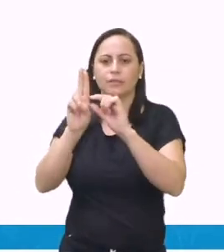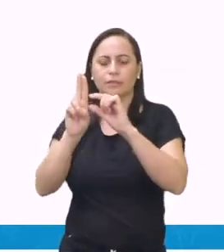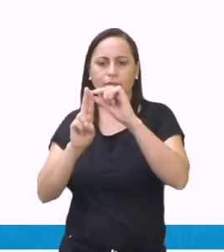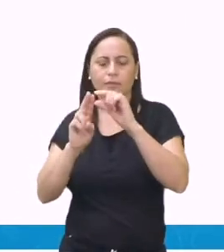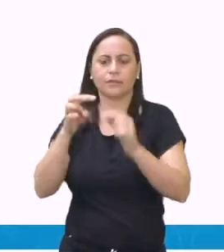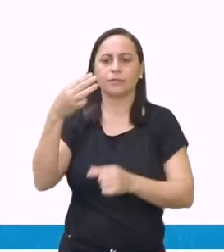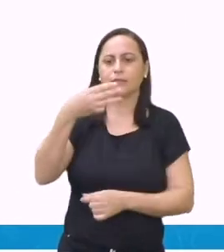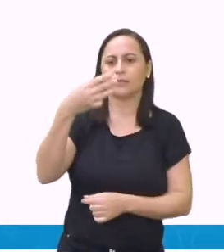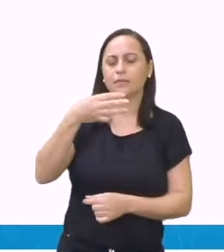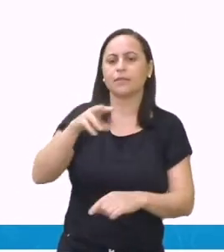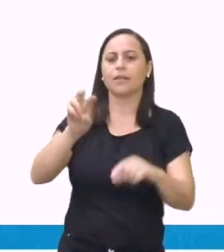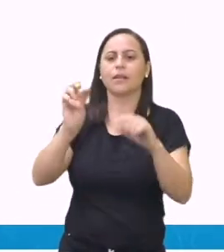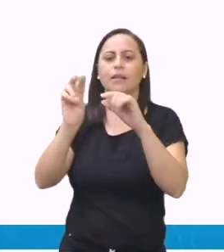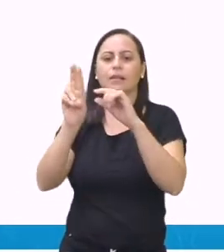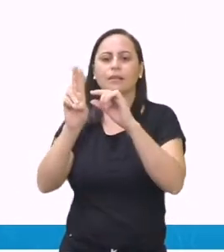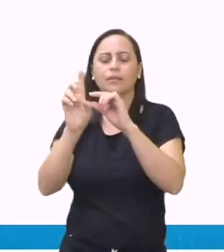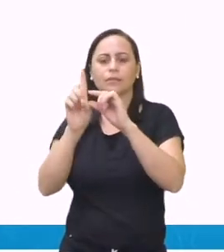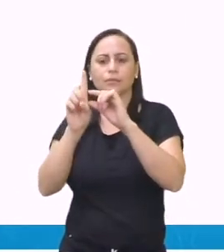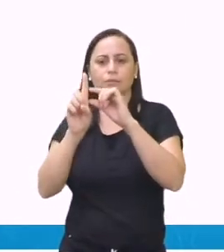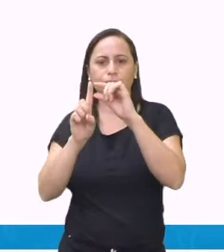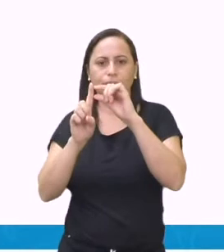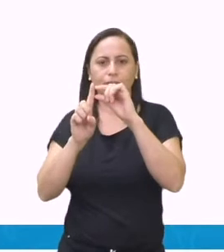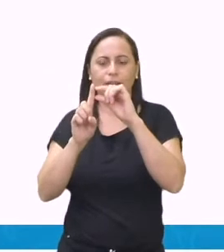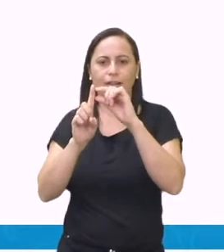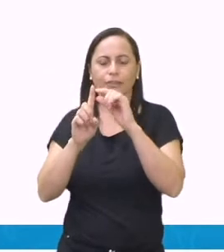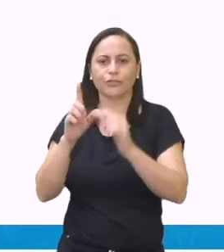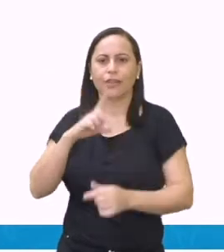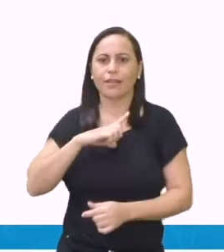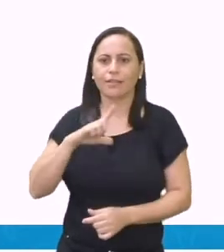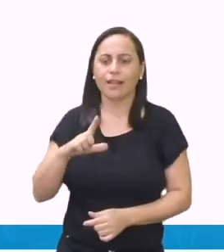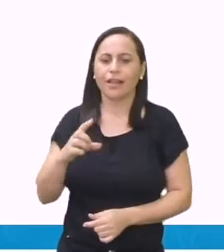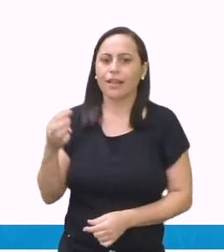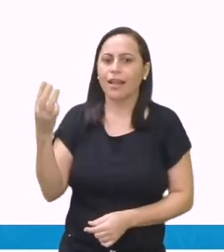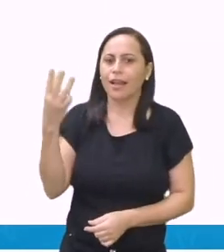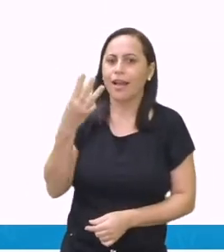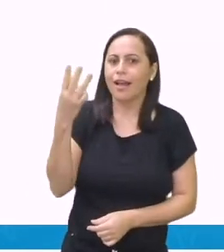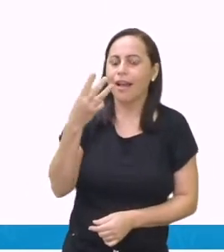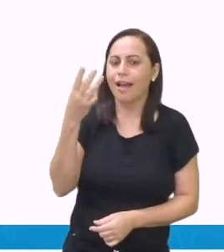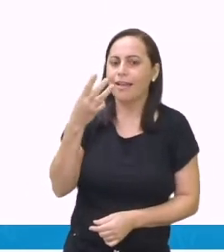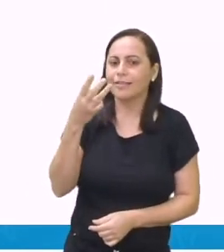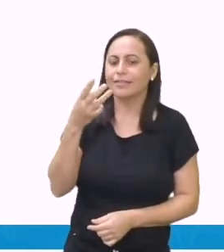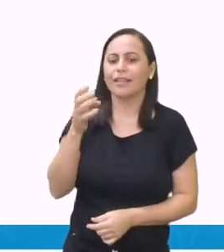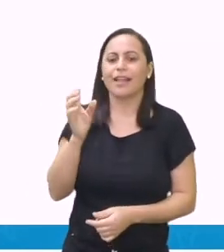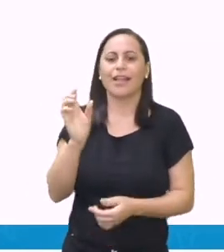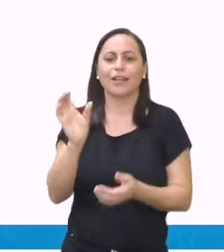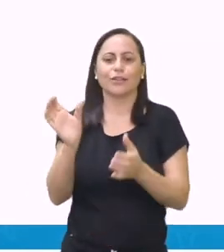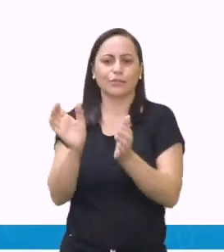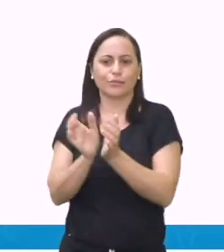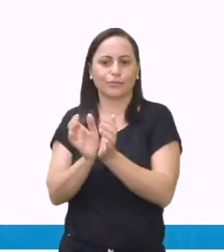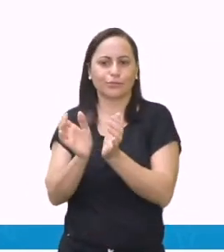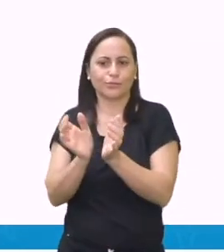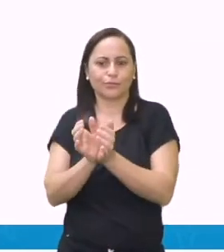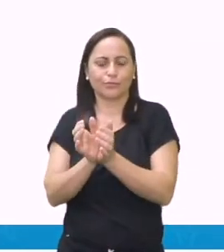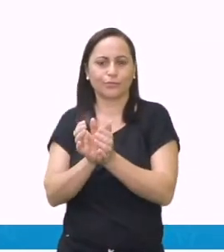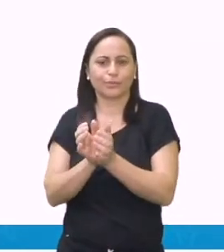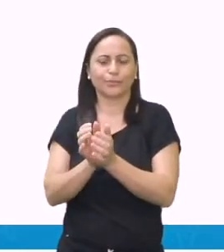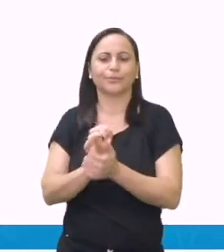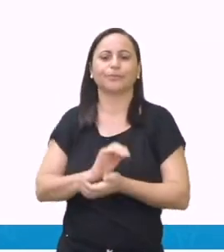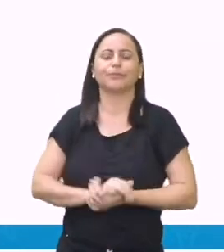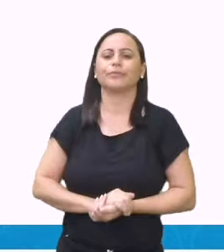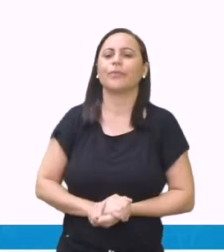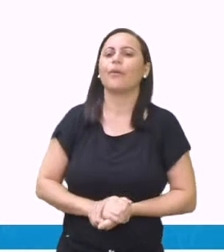nós formamos um número que possui 3 ordens. E é justamente isso que nós